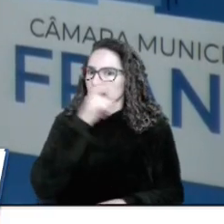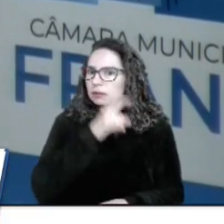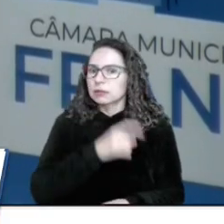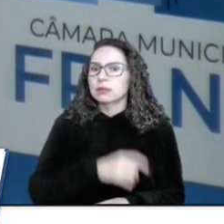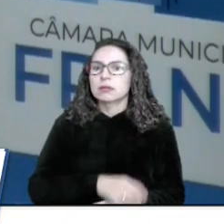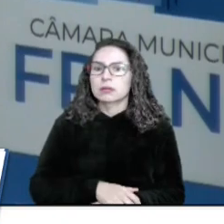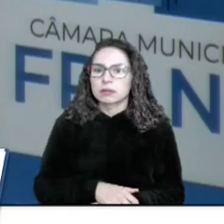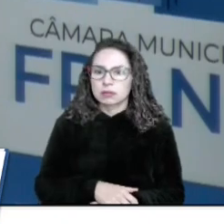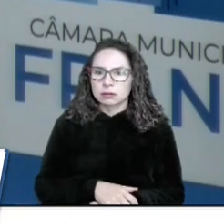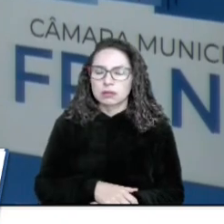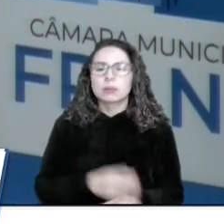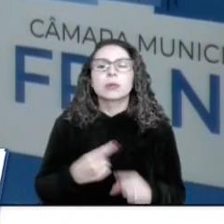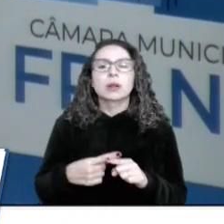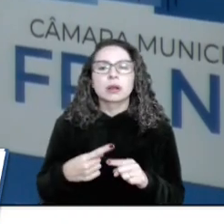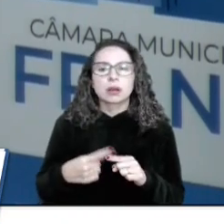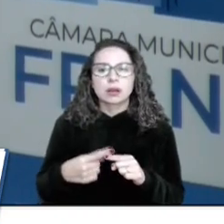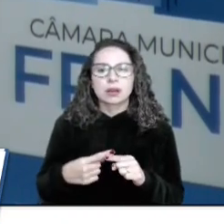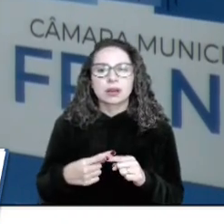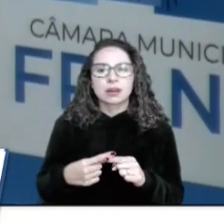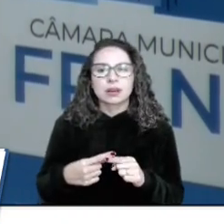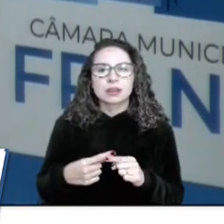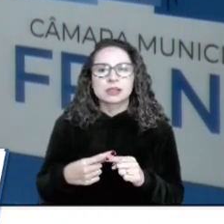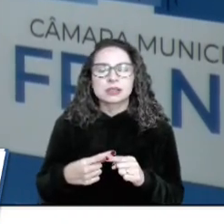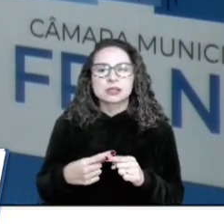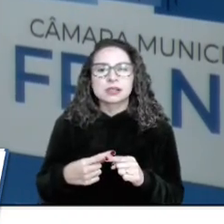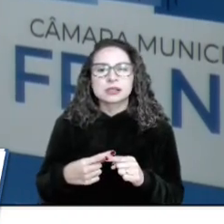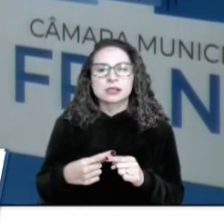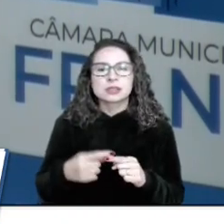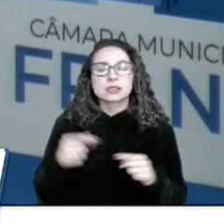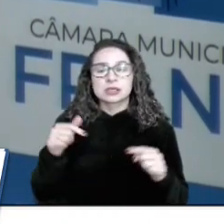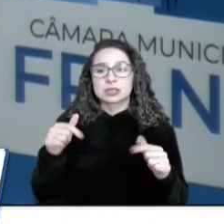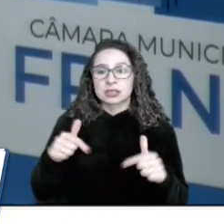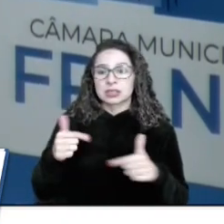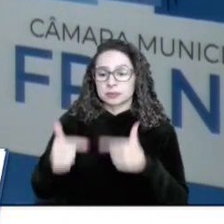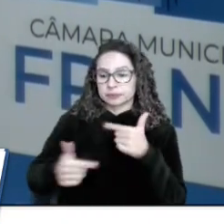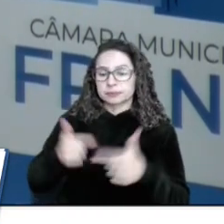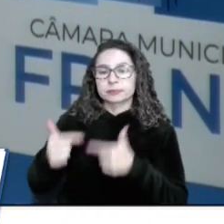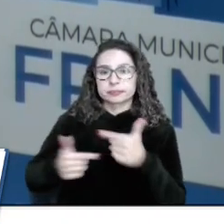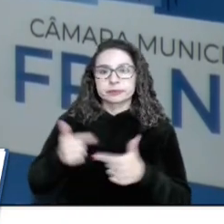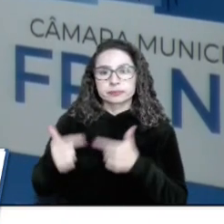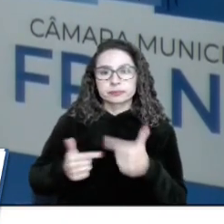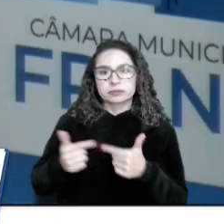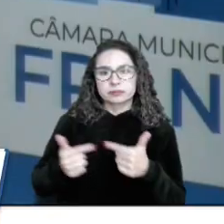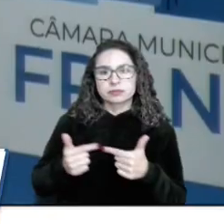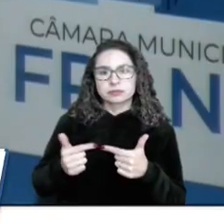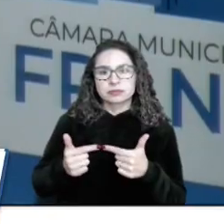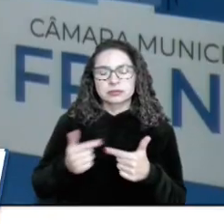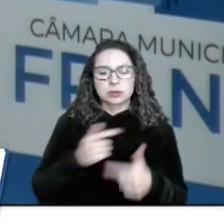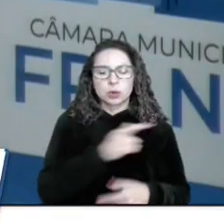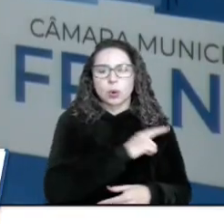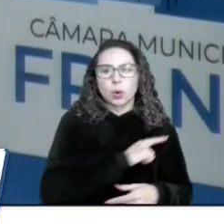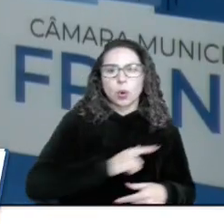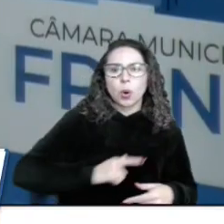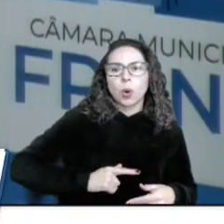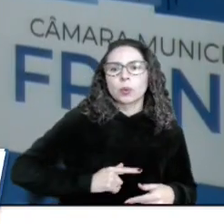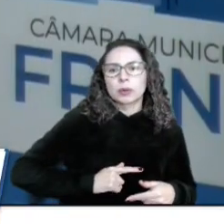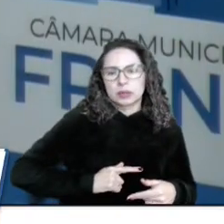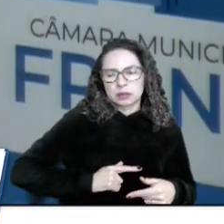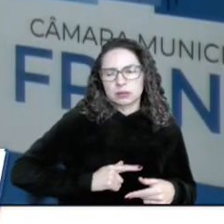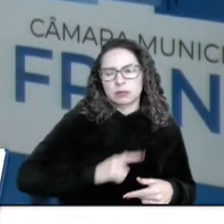Por quê? Porque enquanto nós estamos trabalhando, tem um governo perdulário